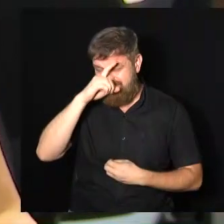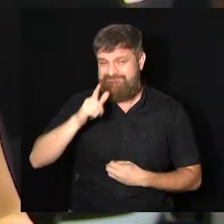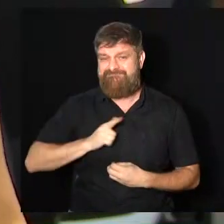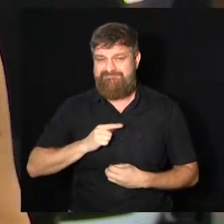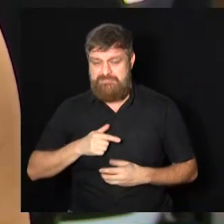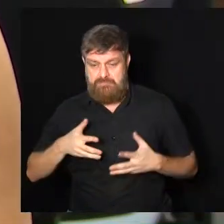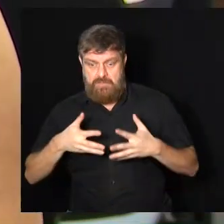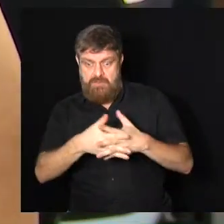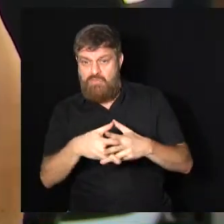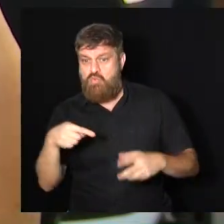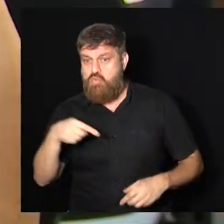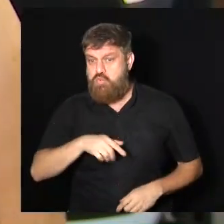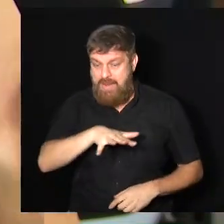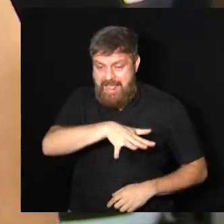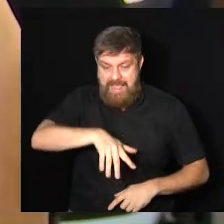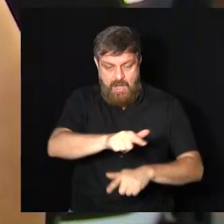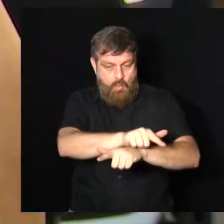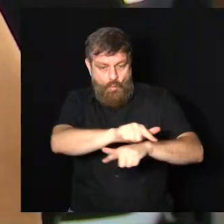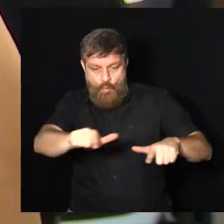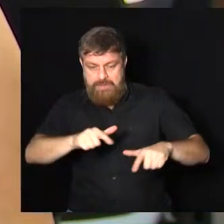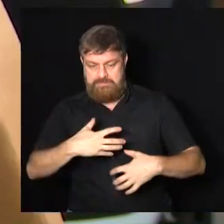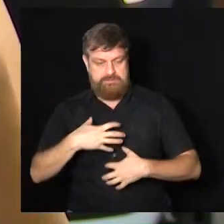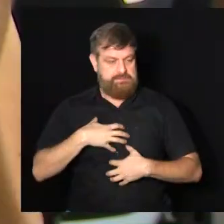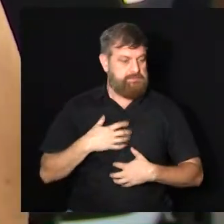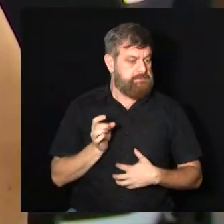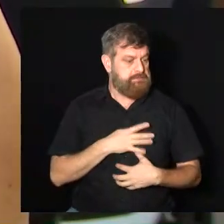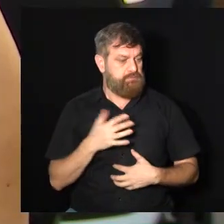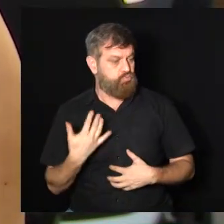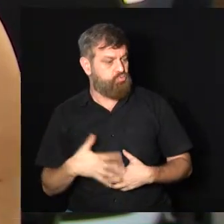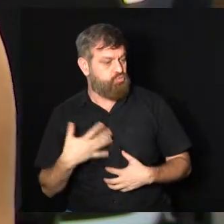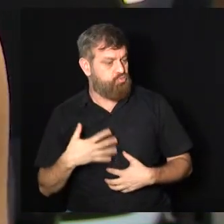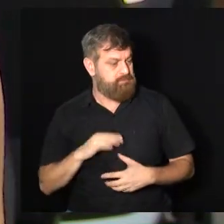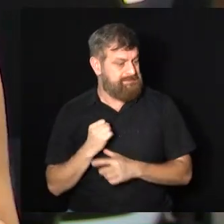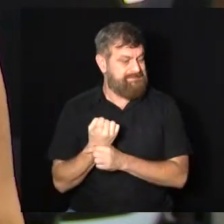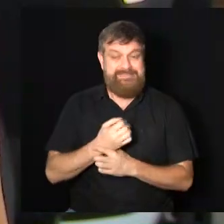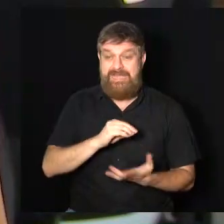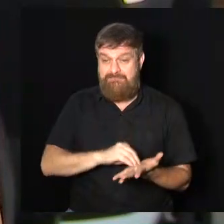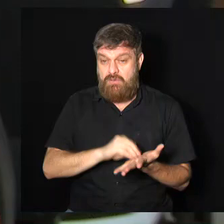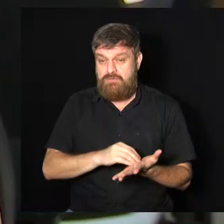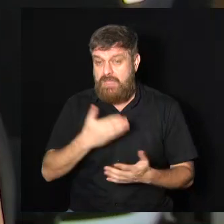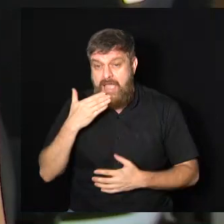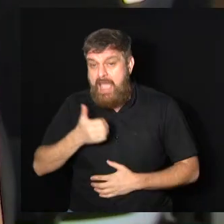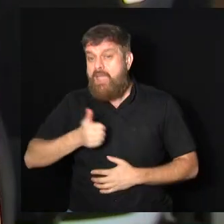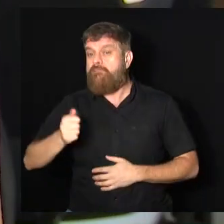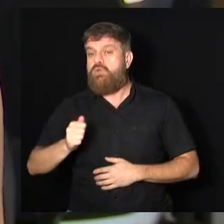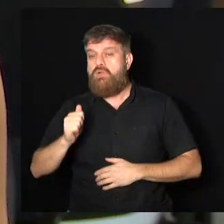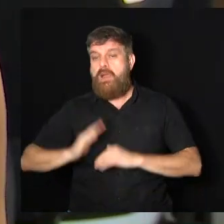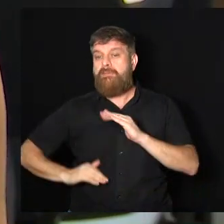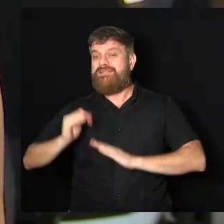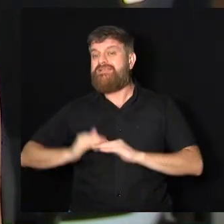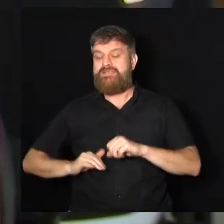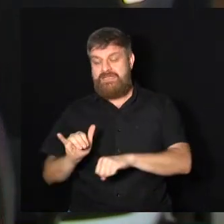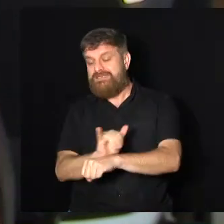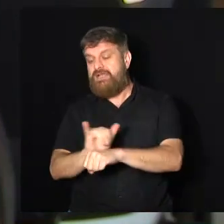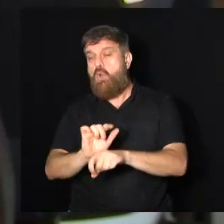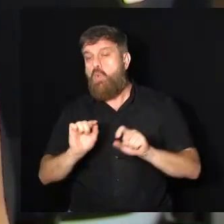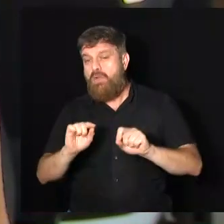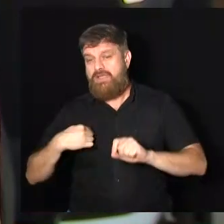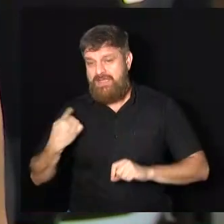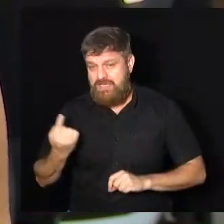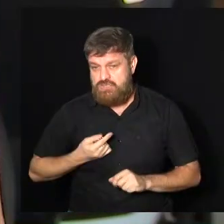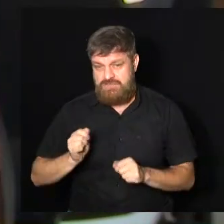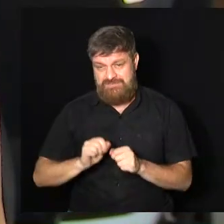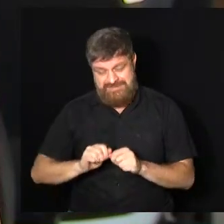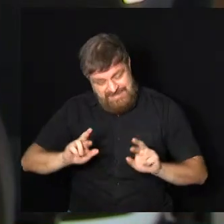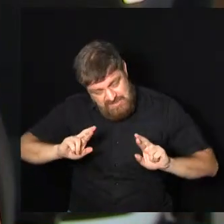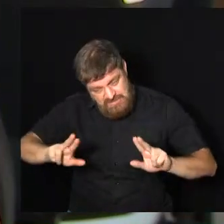espaço deserto, como você tem uma sensação de insegurança. Então, a melhor forma, acredito que a gente tem que fazer o